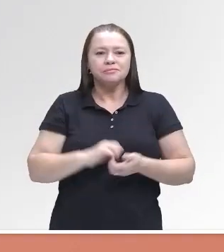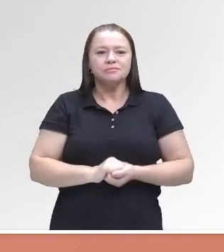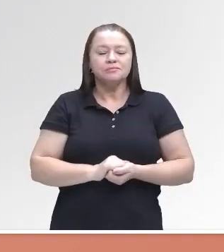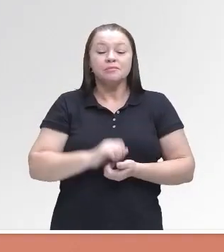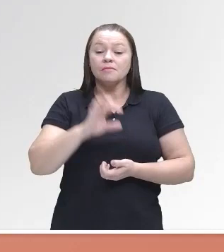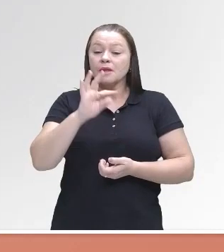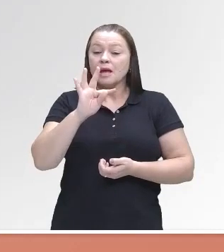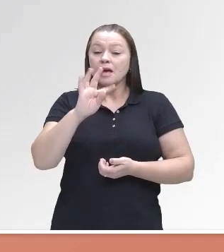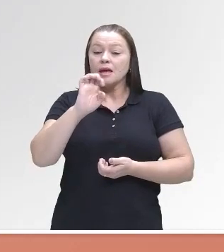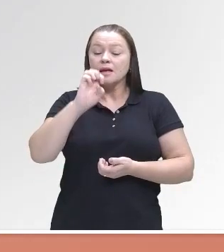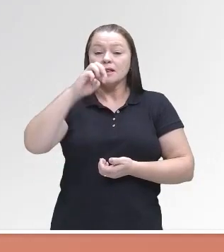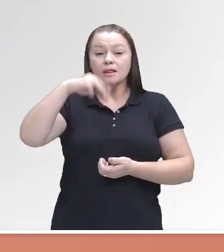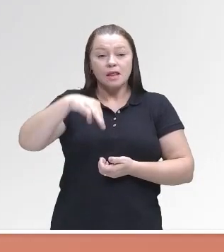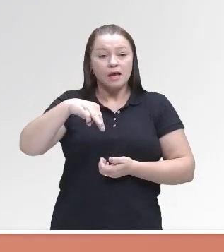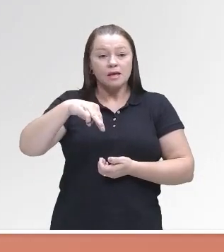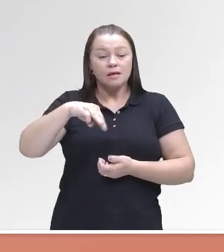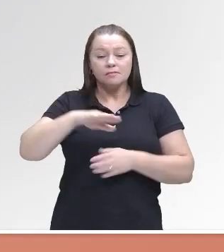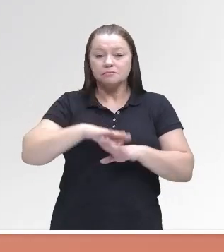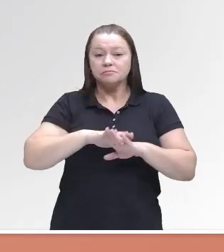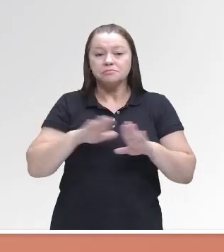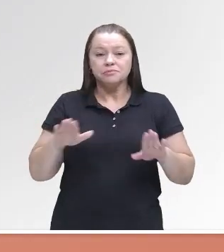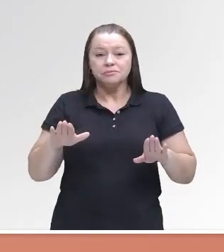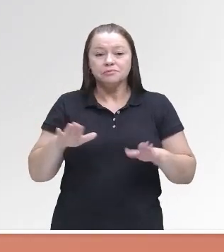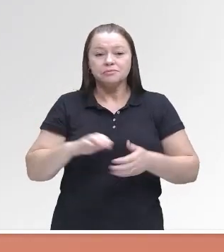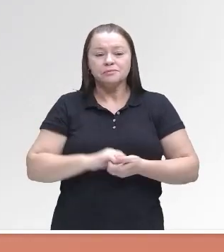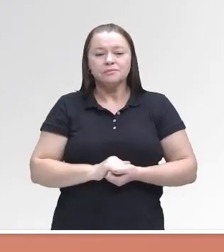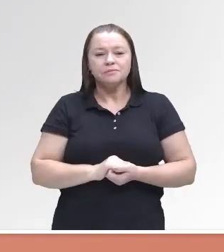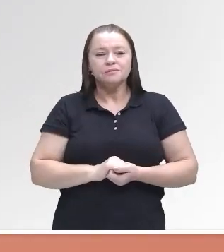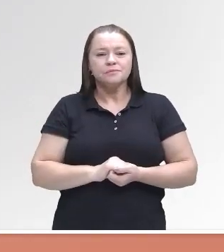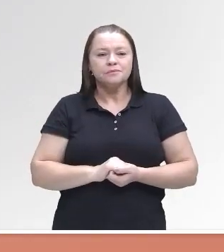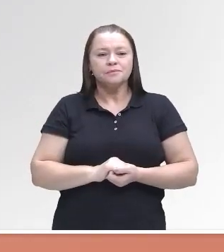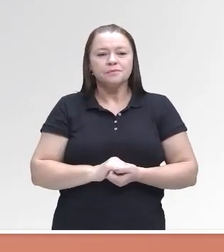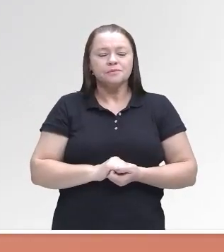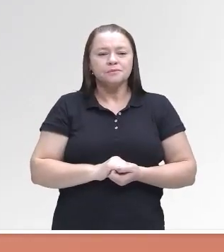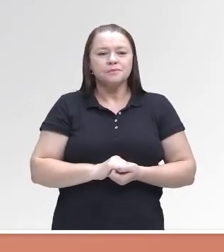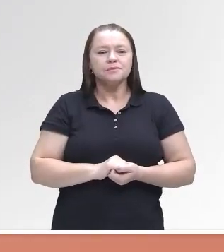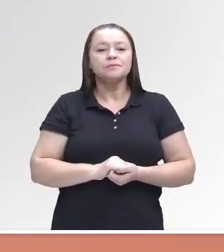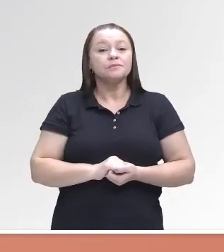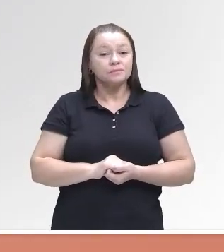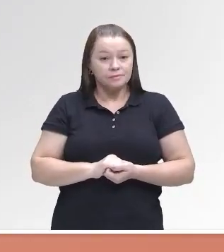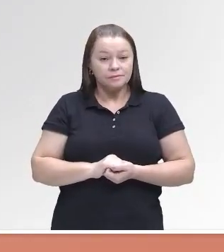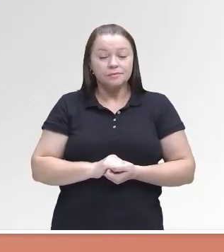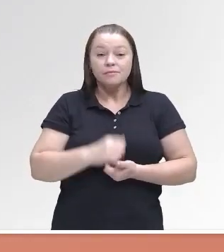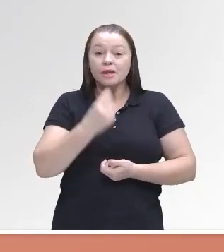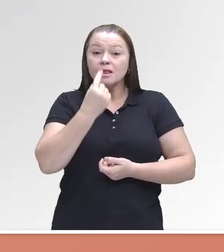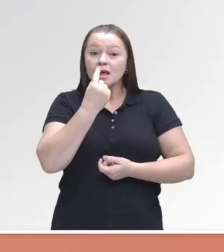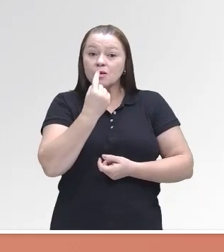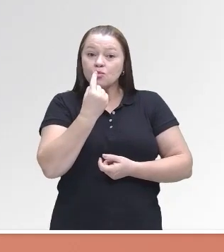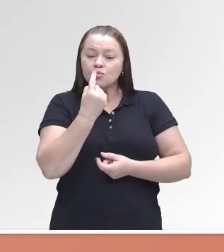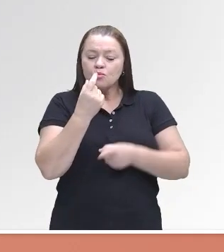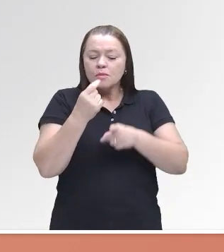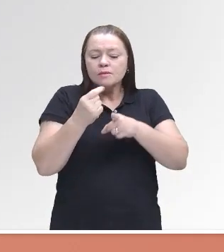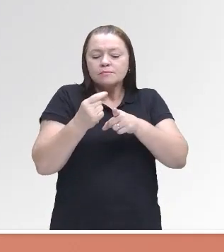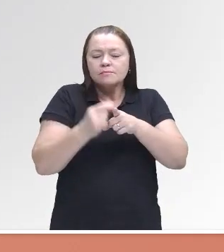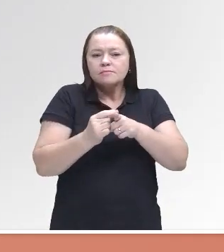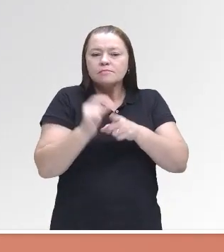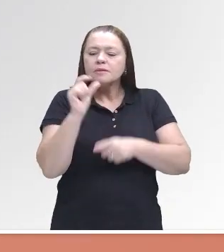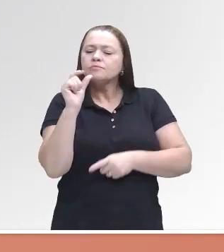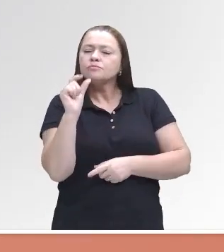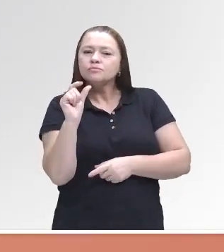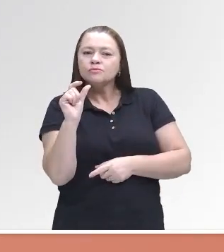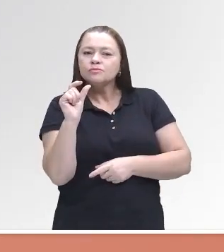Tem. Só tem tem somente